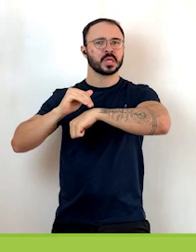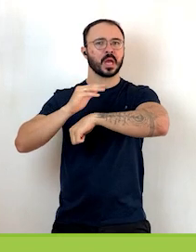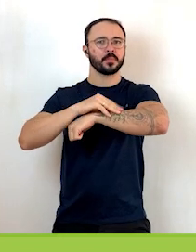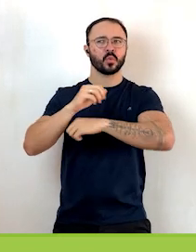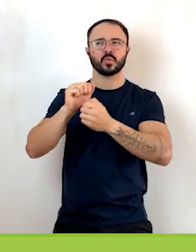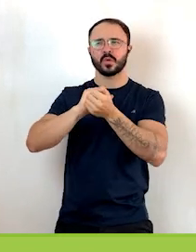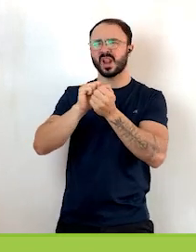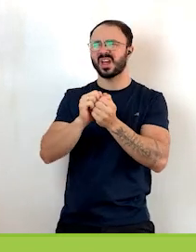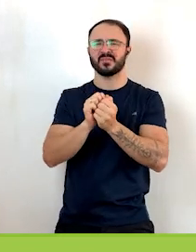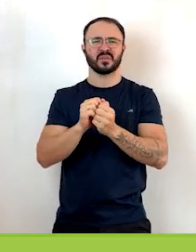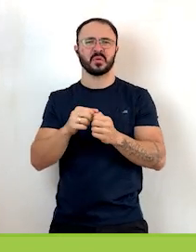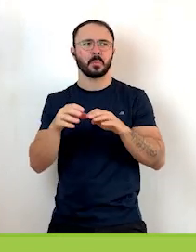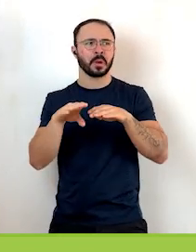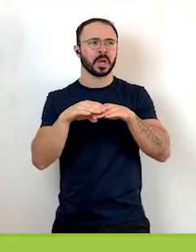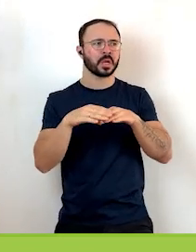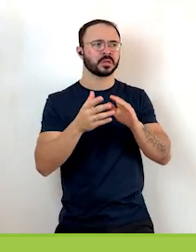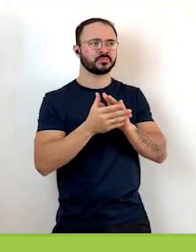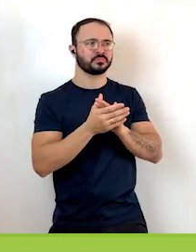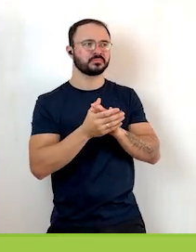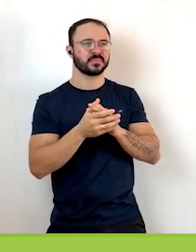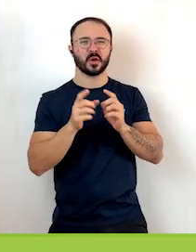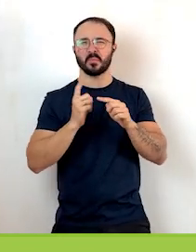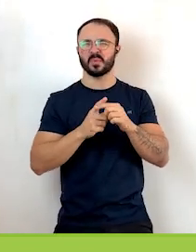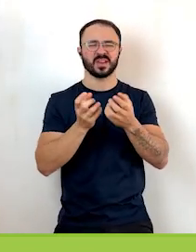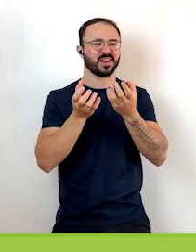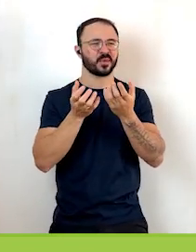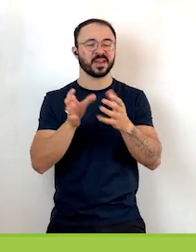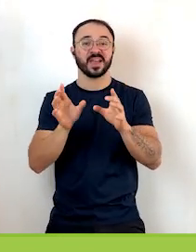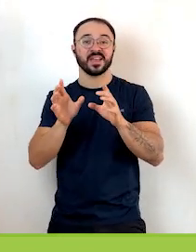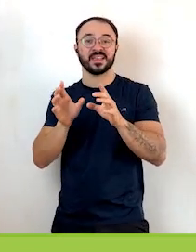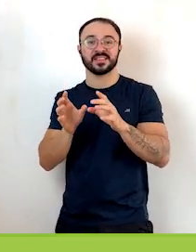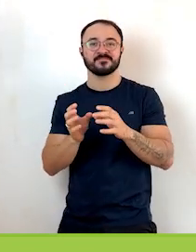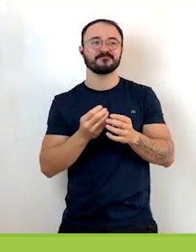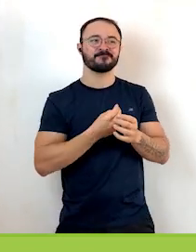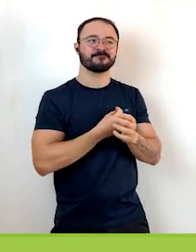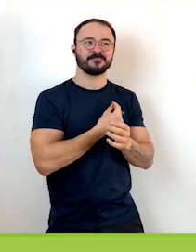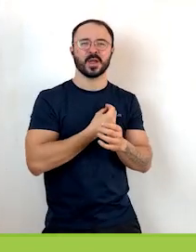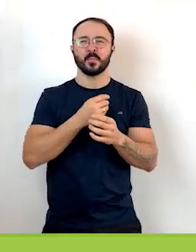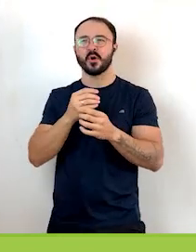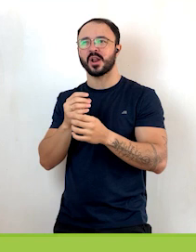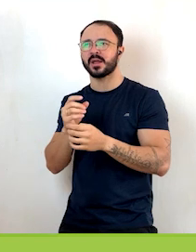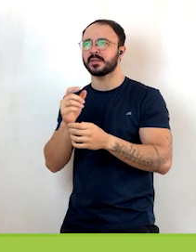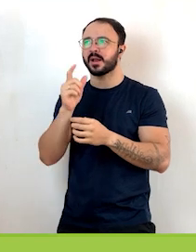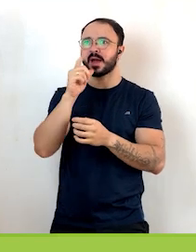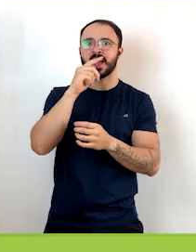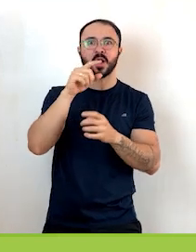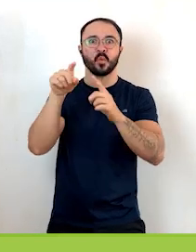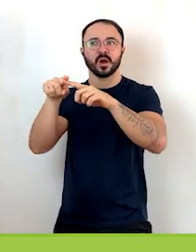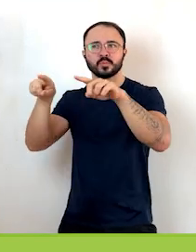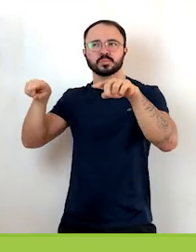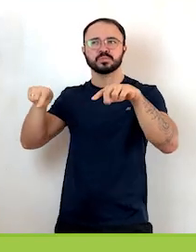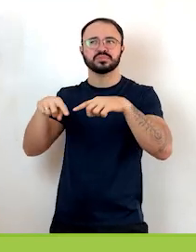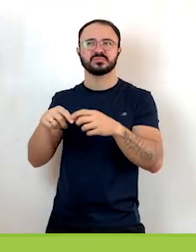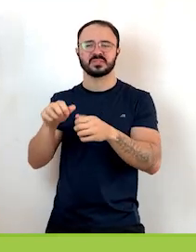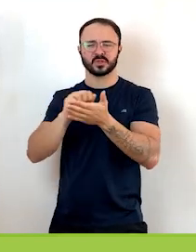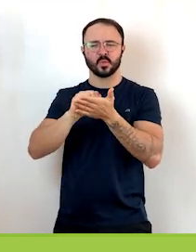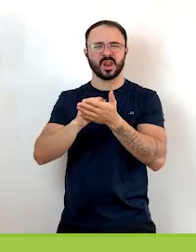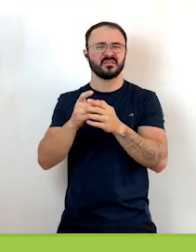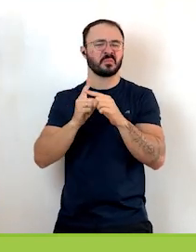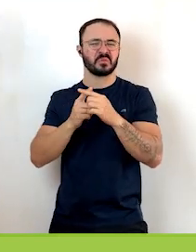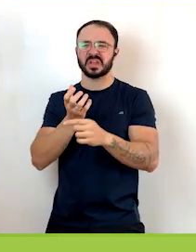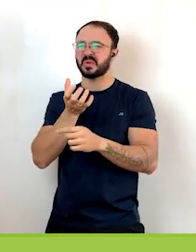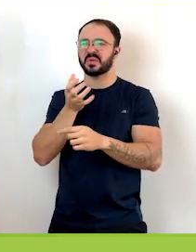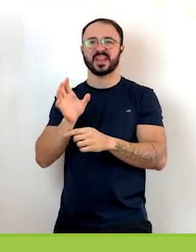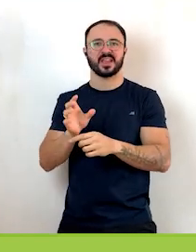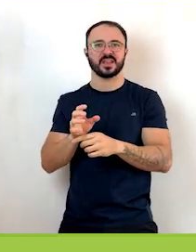o sapo não lava o pé não lava porque não quer ele mora lá na lagoa não lava